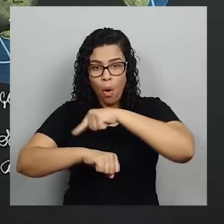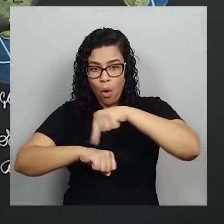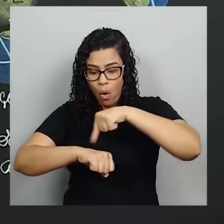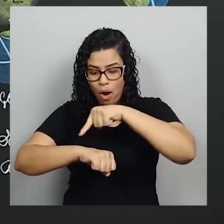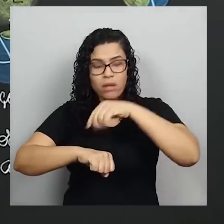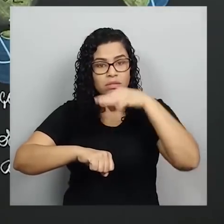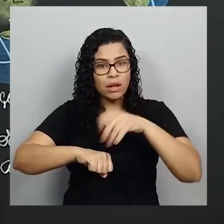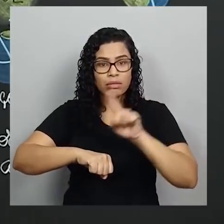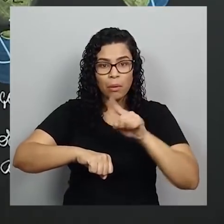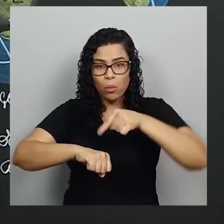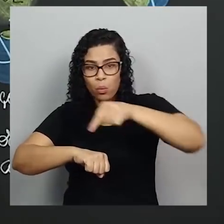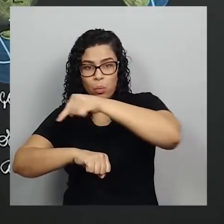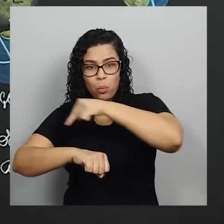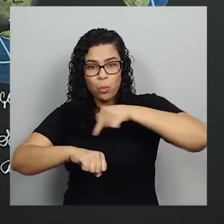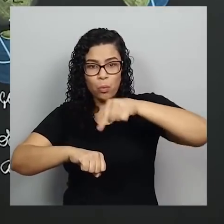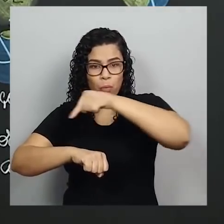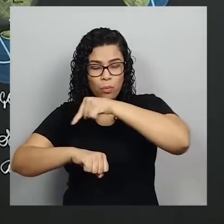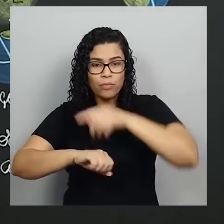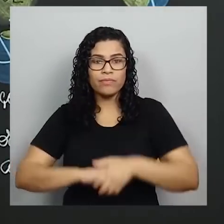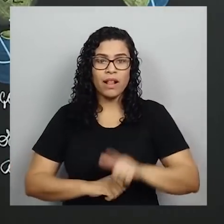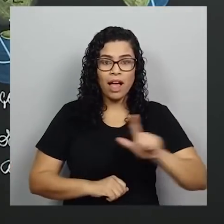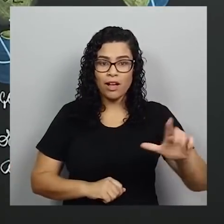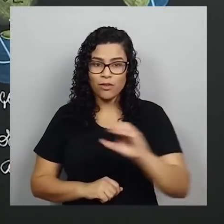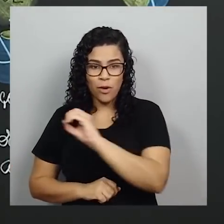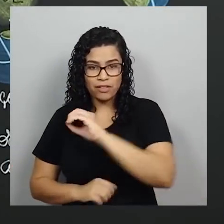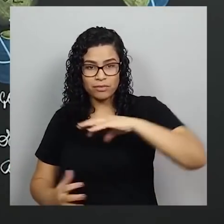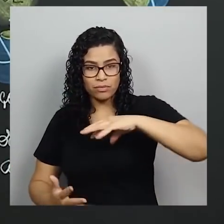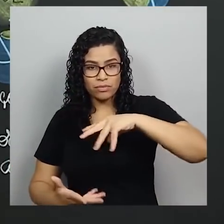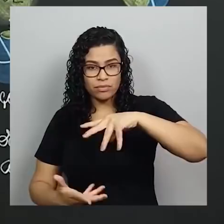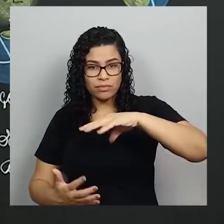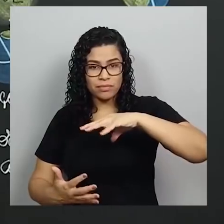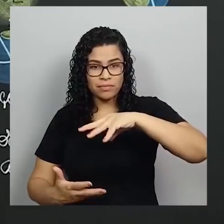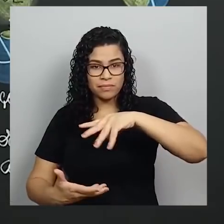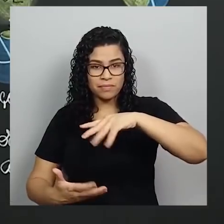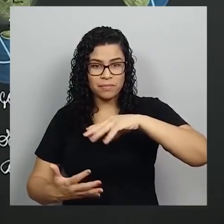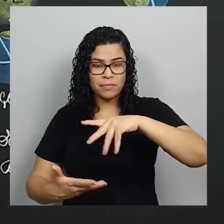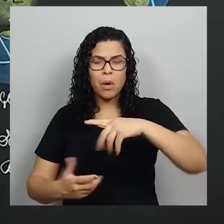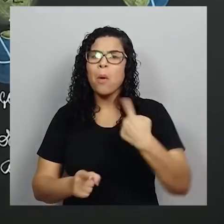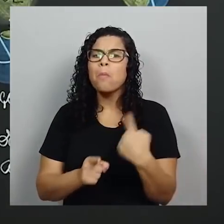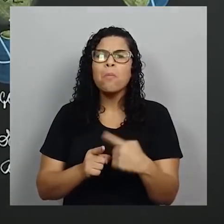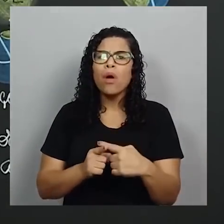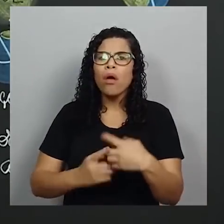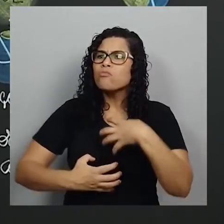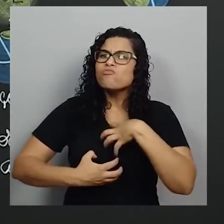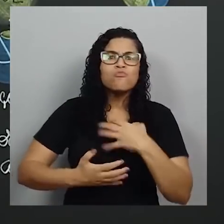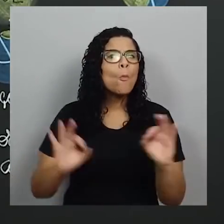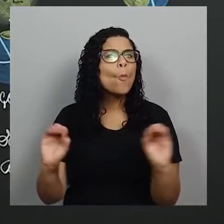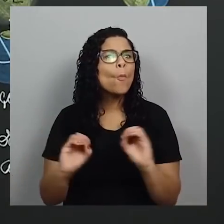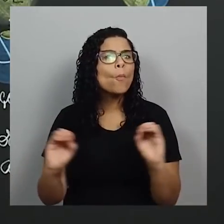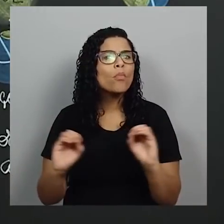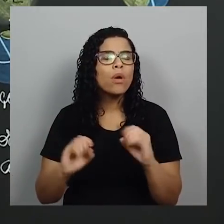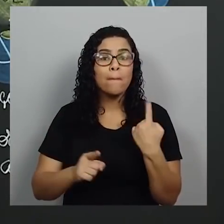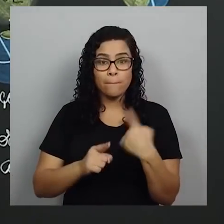Ele vai ocorrer de oeste para leste. Então é assim que essa Terra está girando. Por que você não sente essa Terra